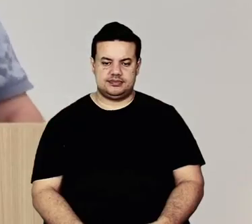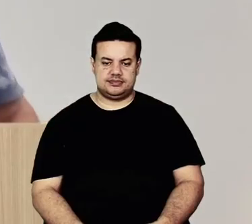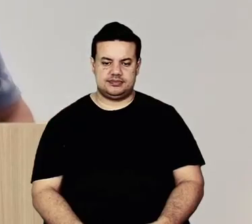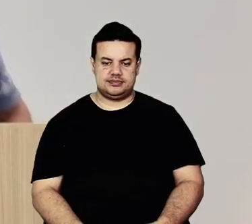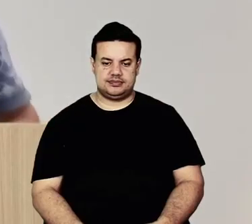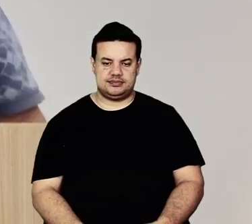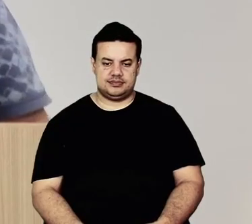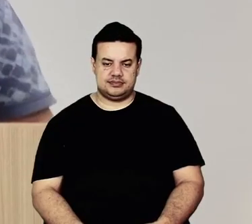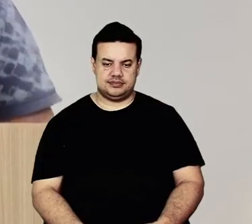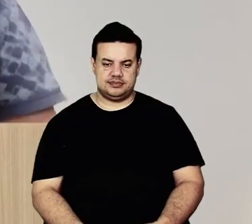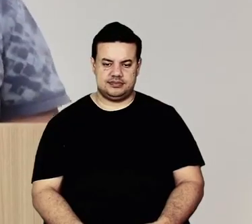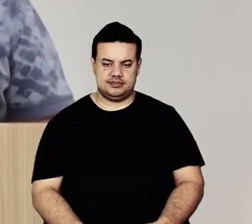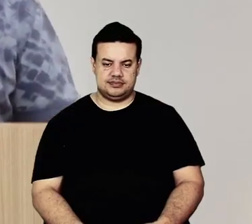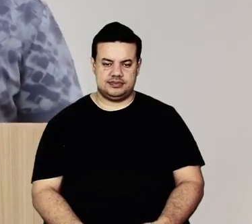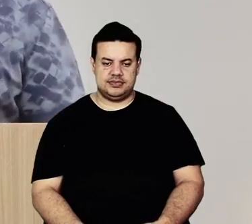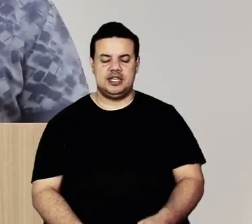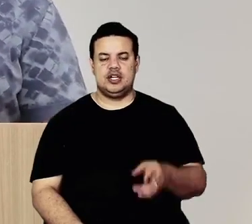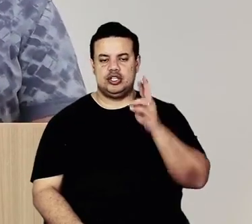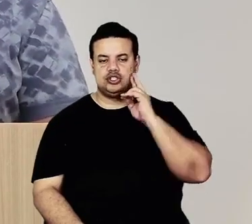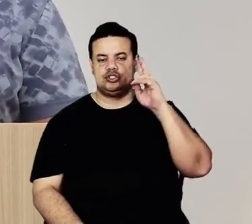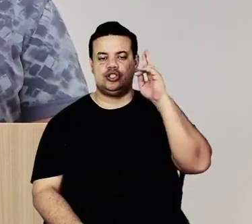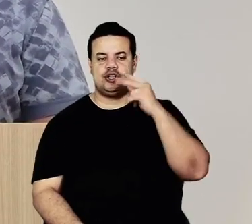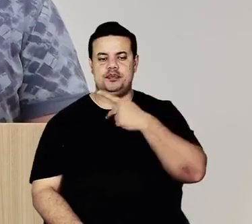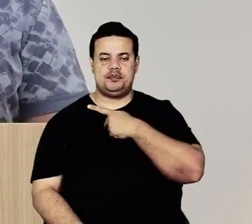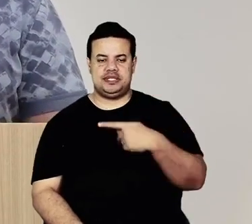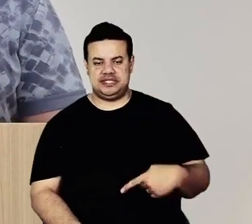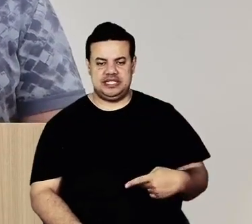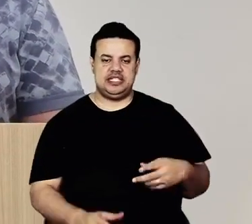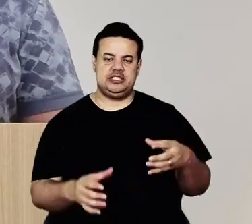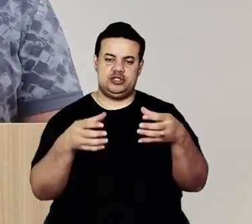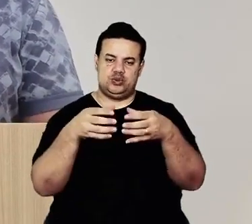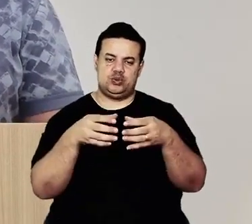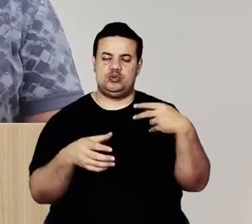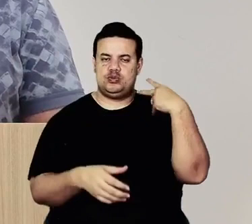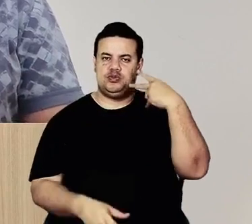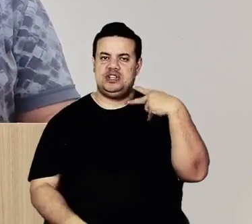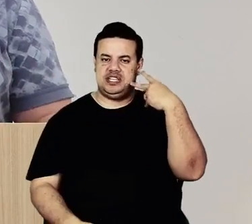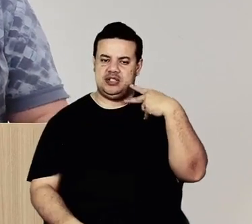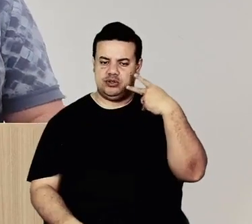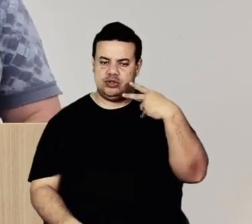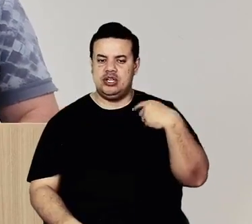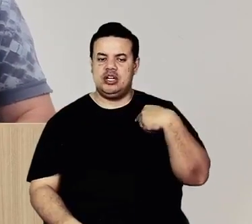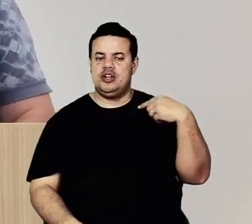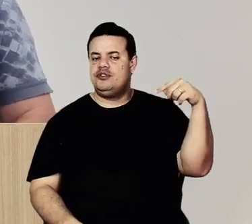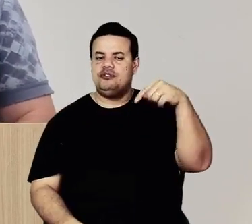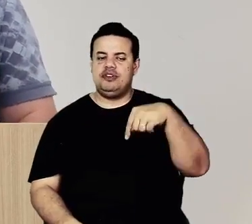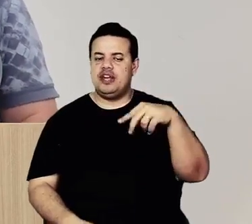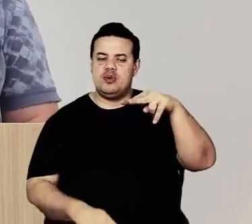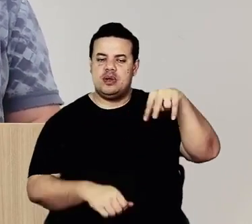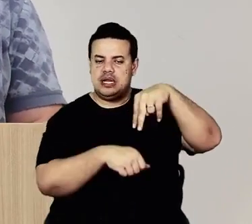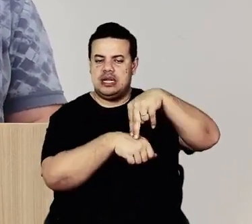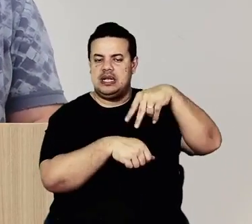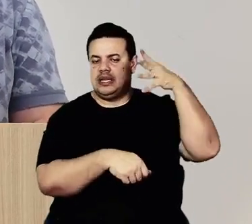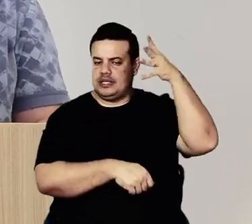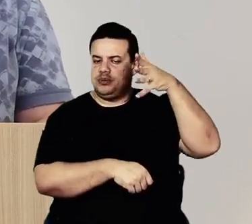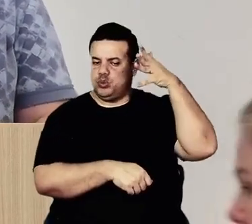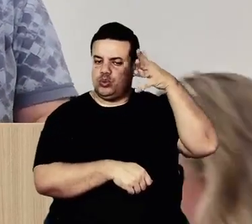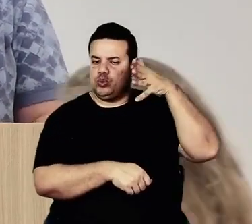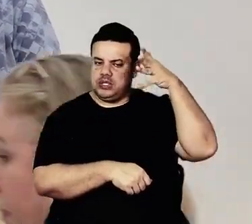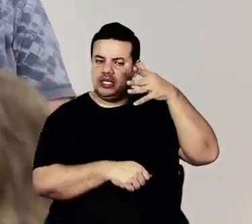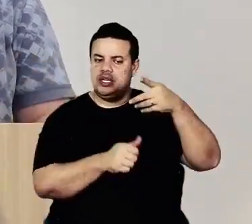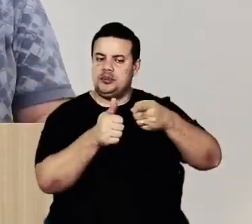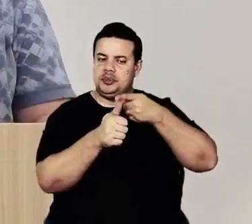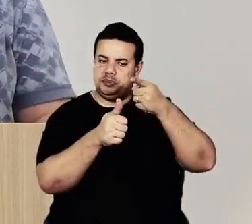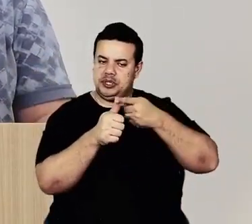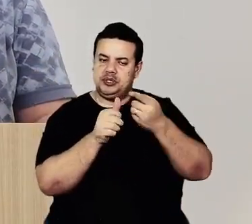senhora Presidente demais colegas vereadores venho aqui hoje A Tribuna primeiro parabenizar e